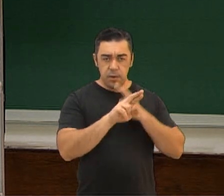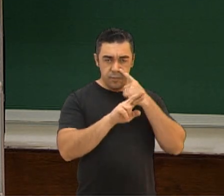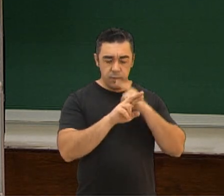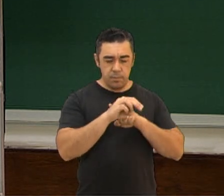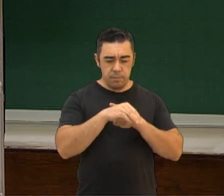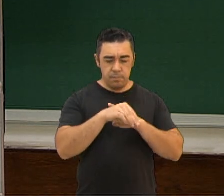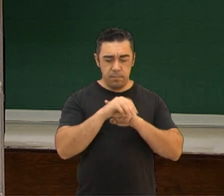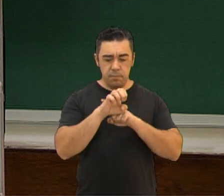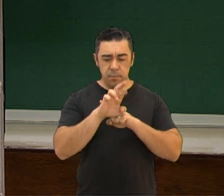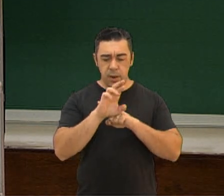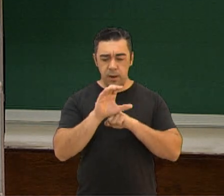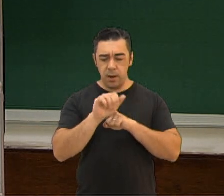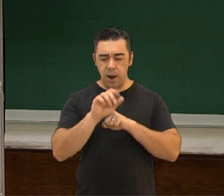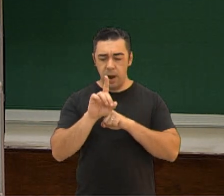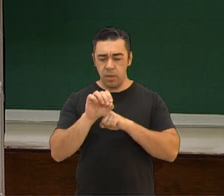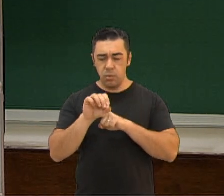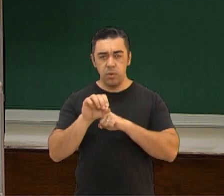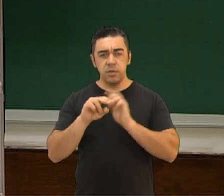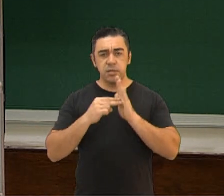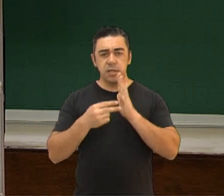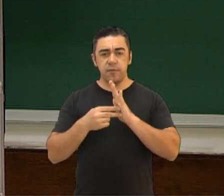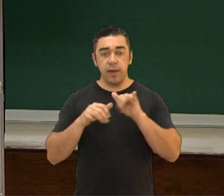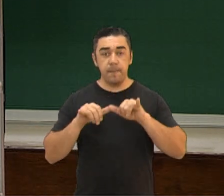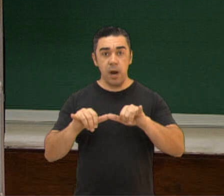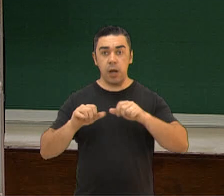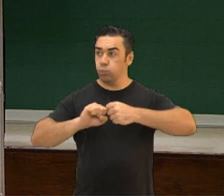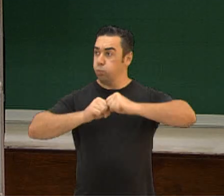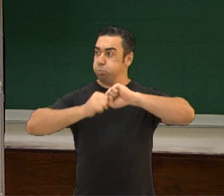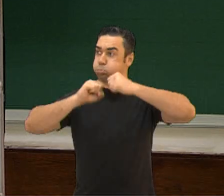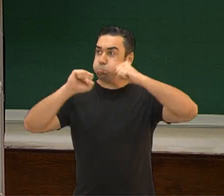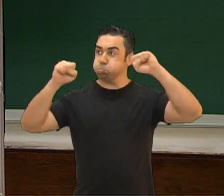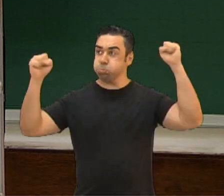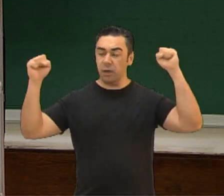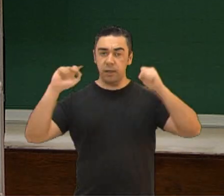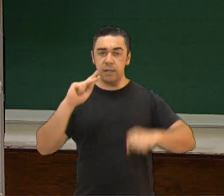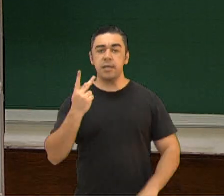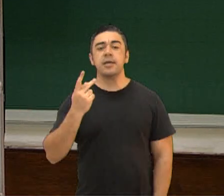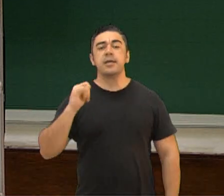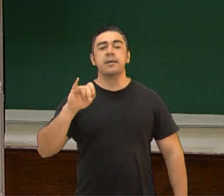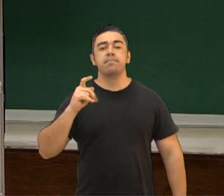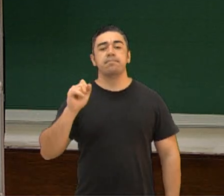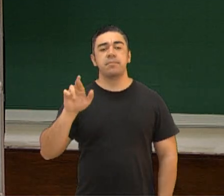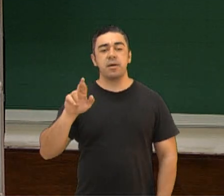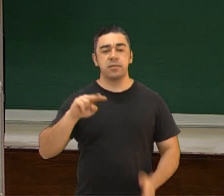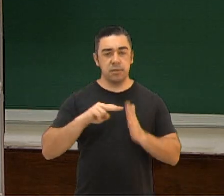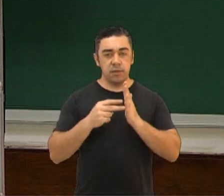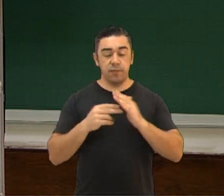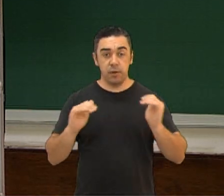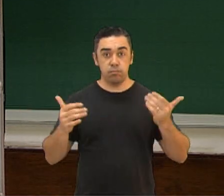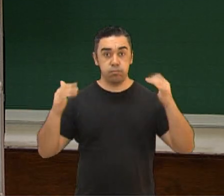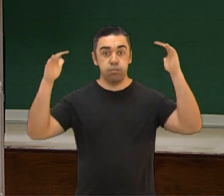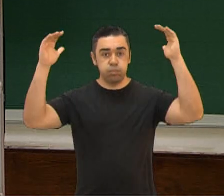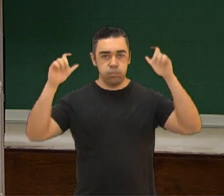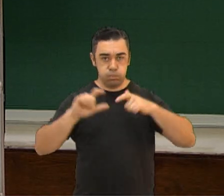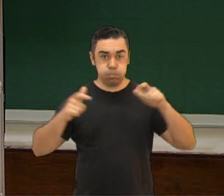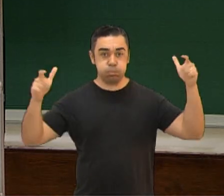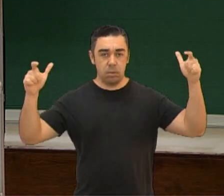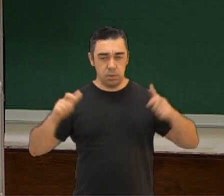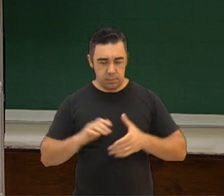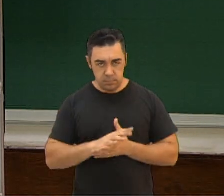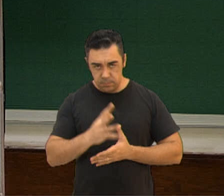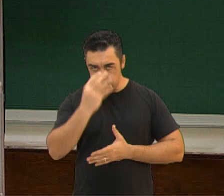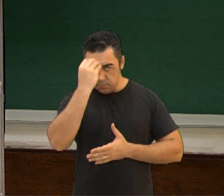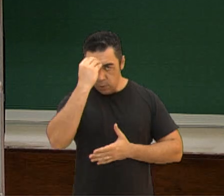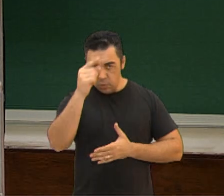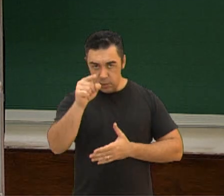grandioso, enorme, né? Então, hiper remete a essa ideia de algo grandioso, né? Então, hipérbole, exagero, memorizem isso, tá?